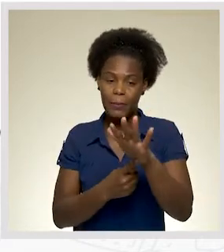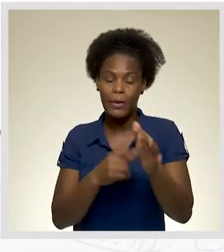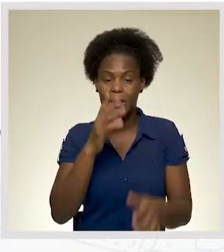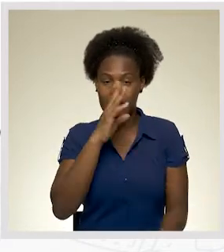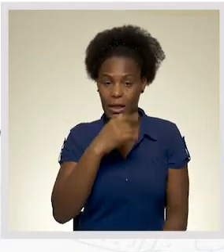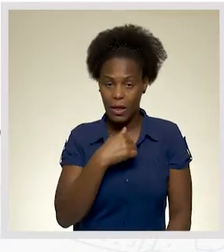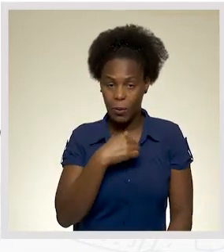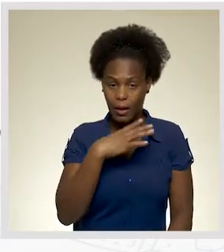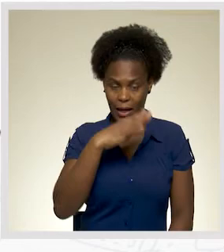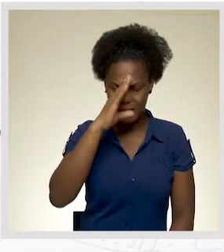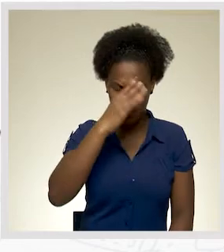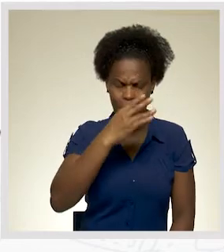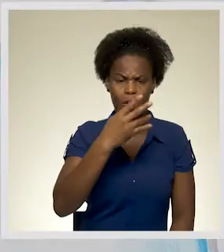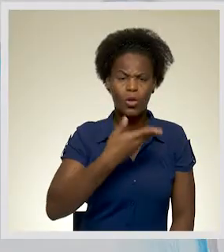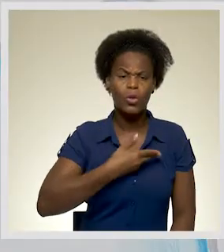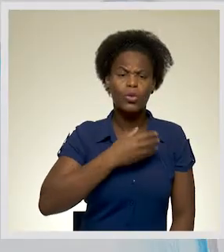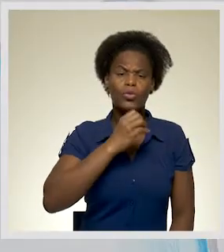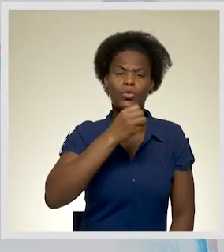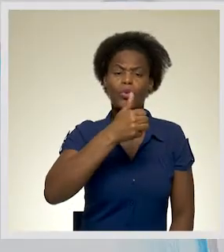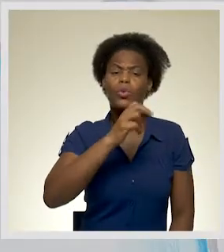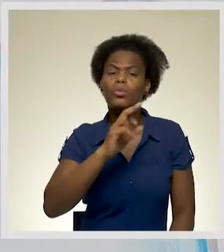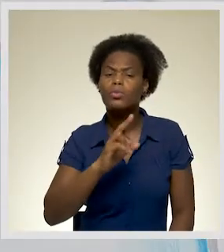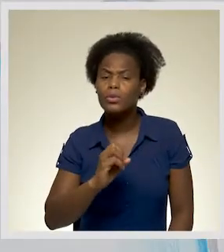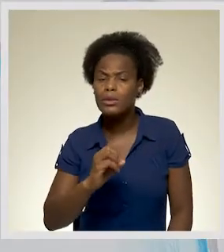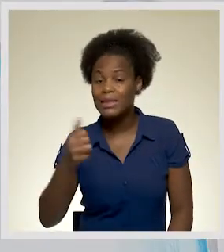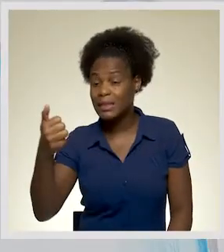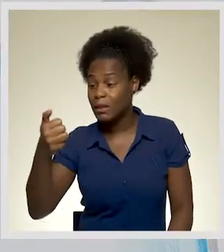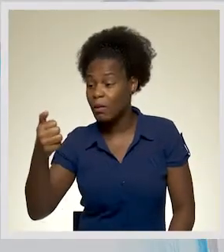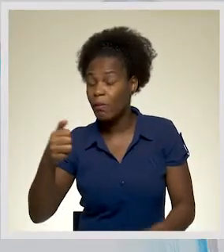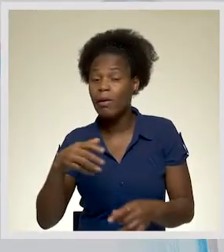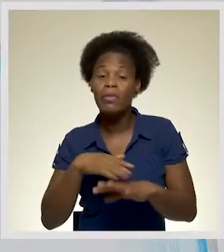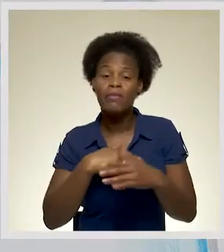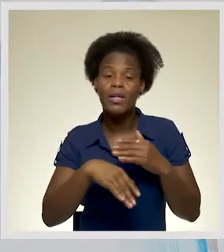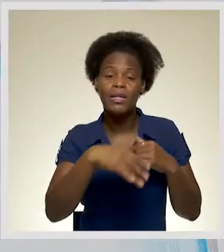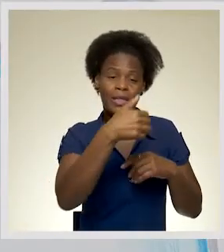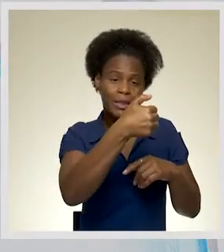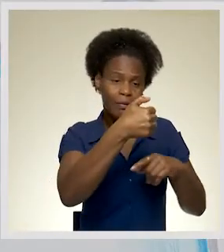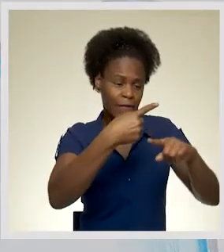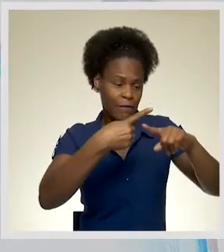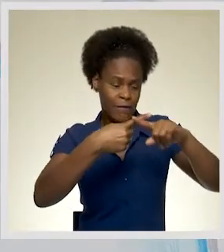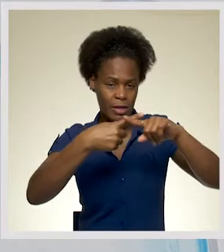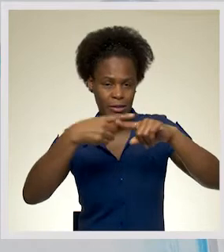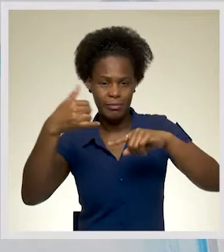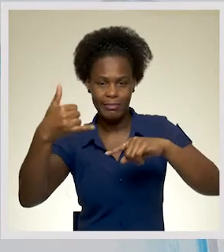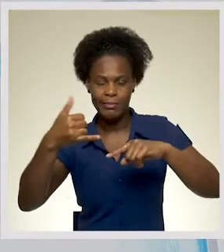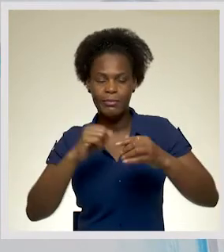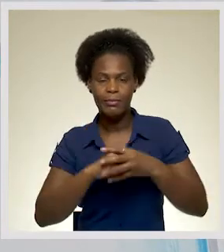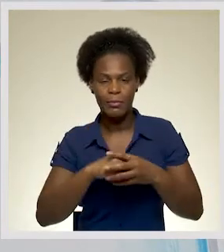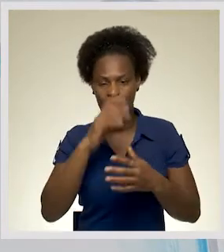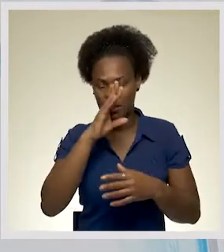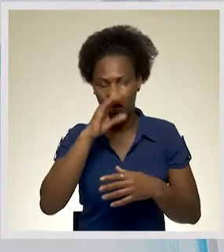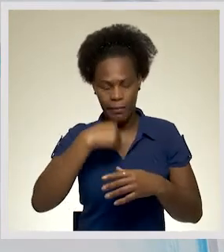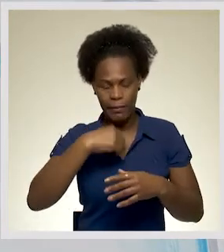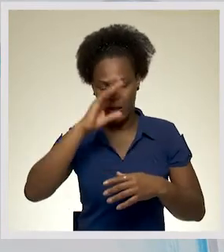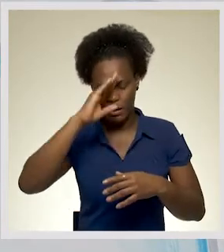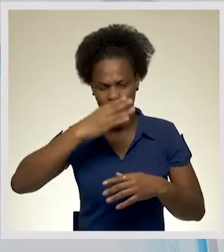de 5, eu multiplico 5 por 2. Se eu quero saber o dobro de 6,